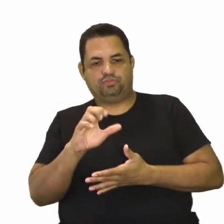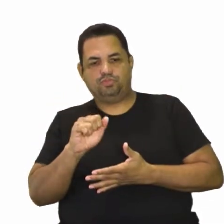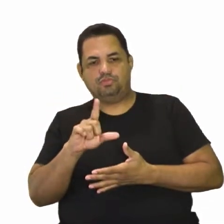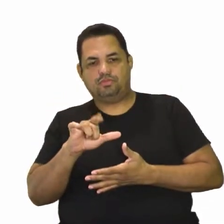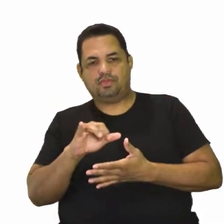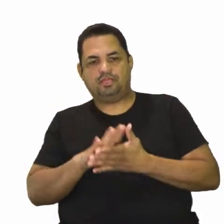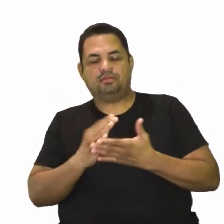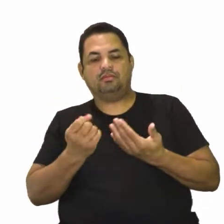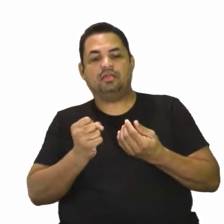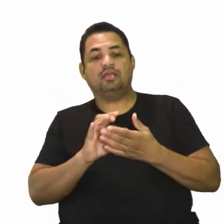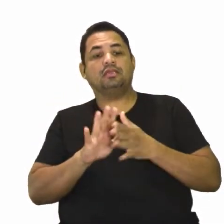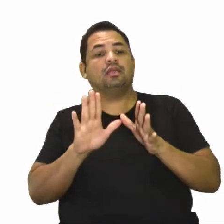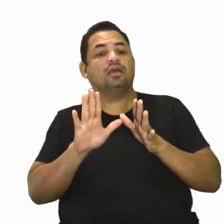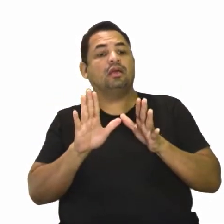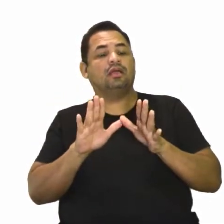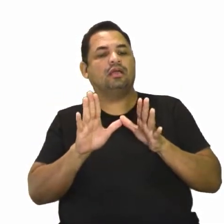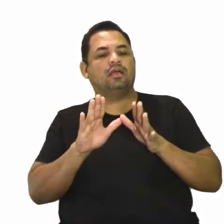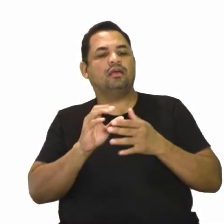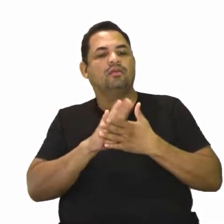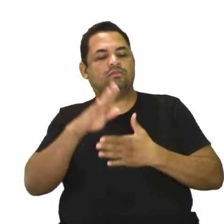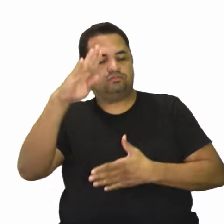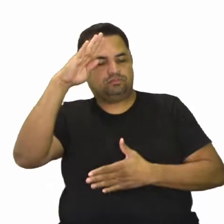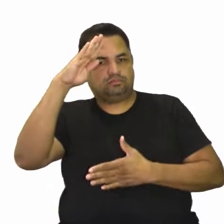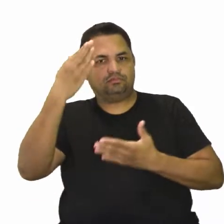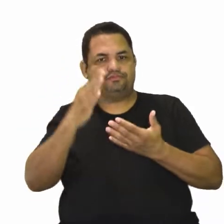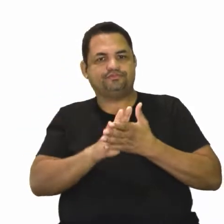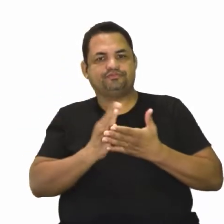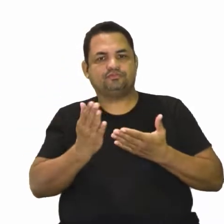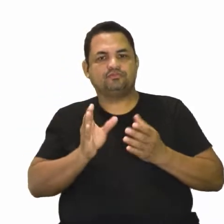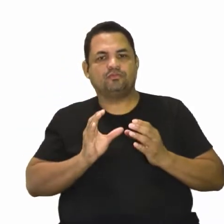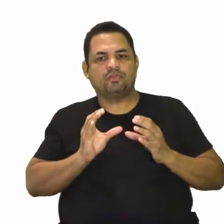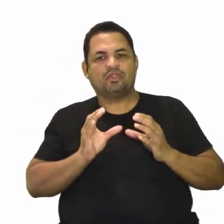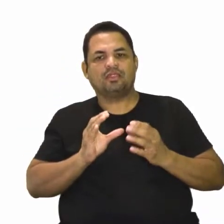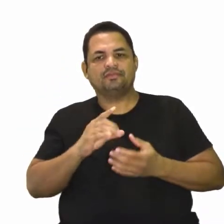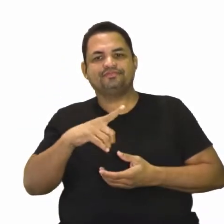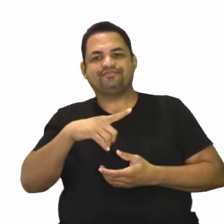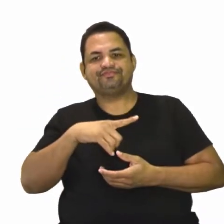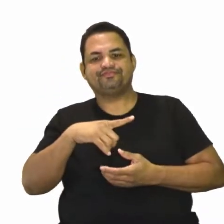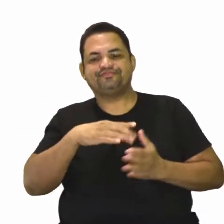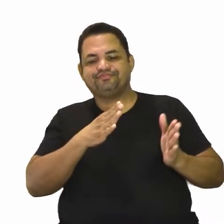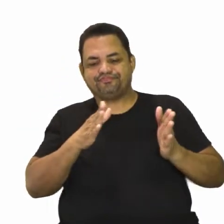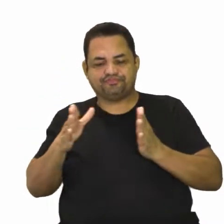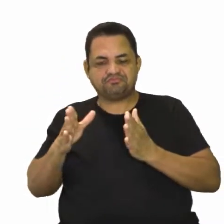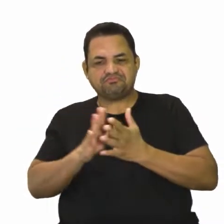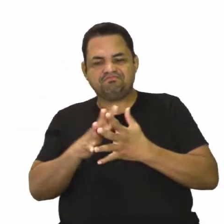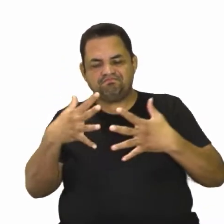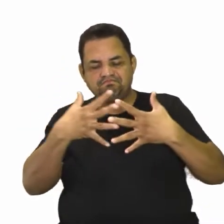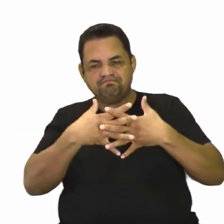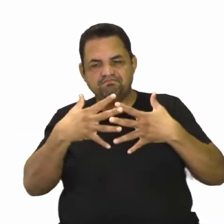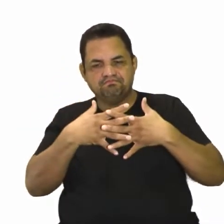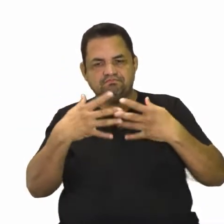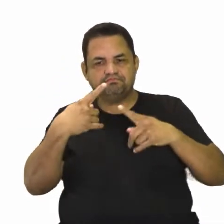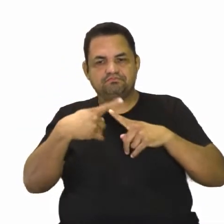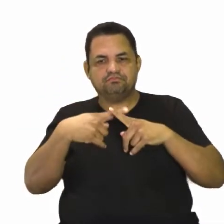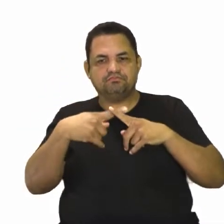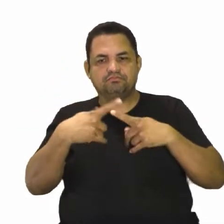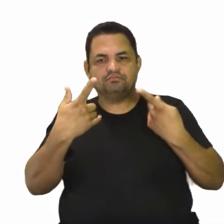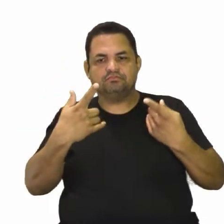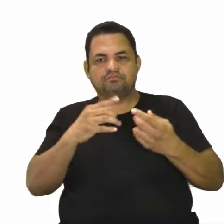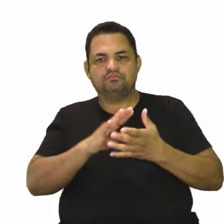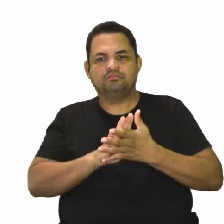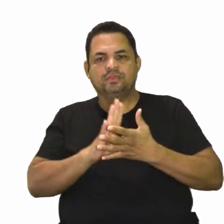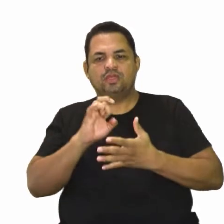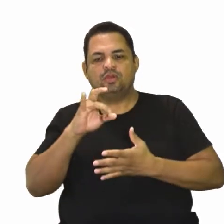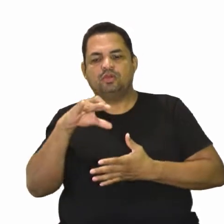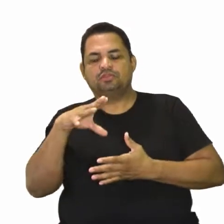Aeronáutica. Essa junta militar aqui, ela vai enfrentar um período conturbado, porque o Costa